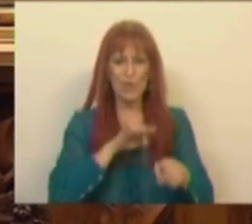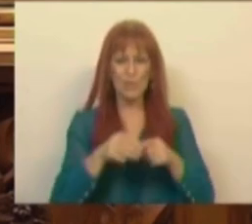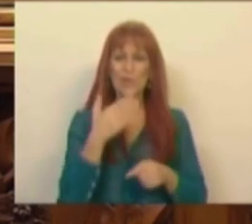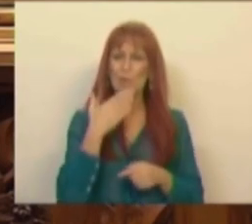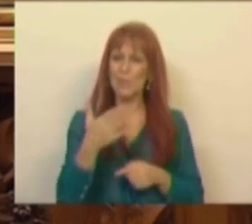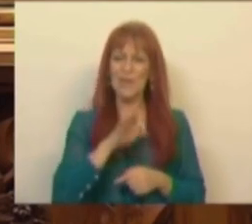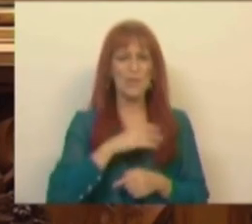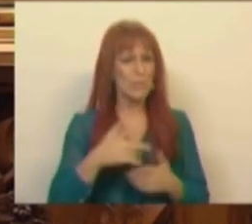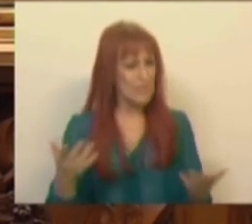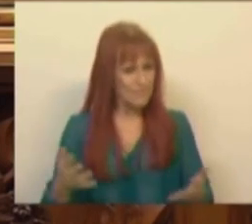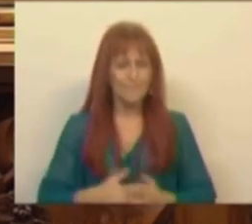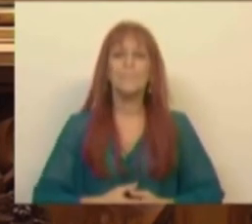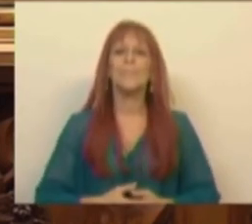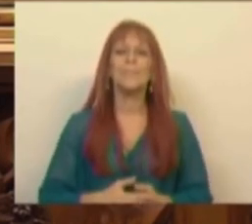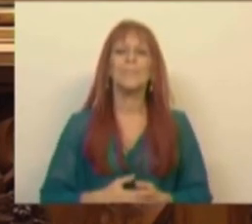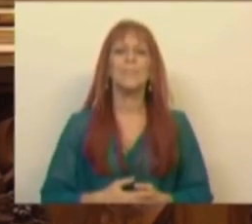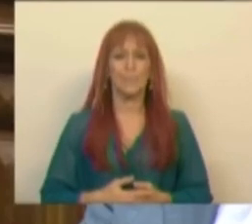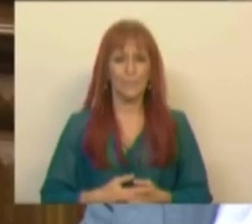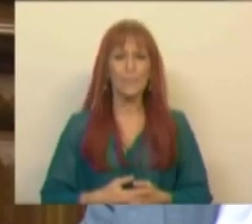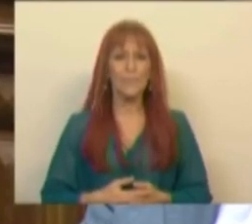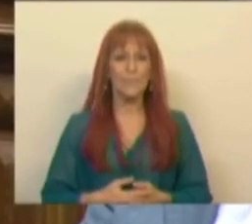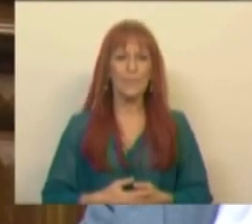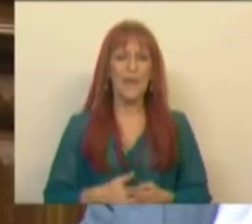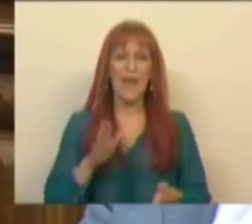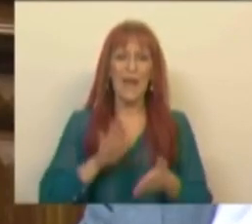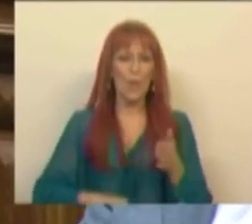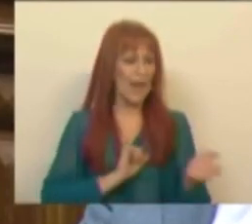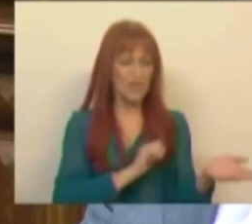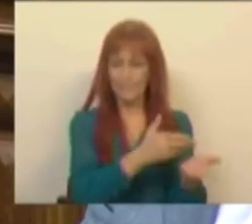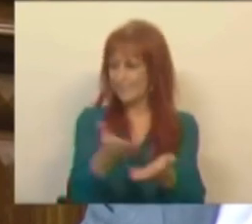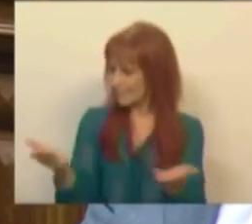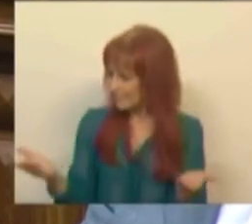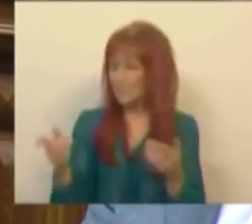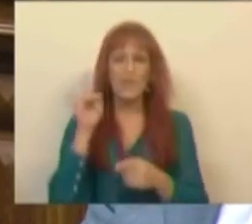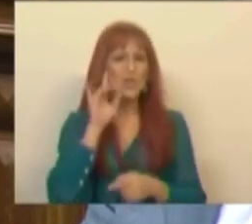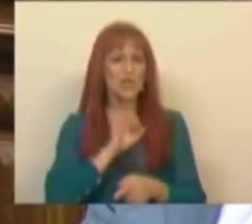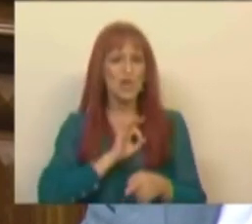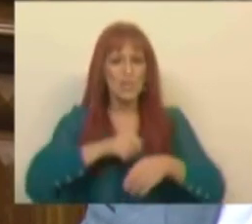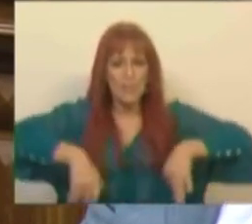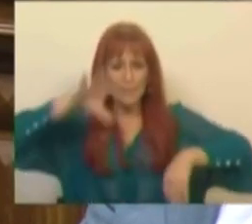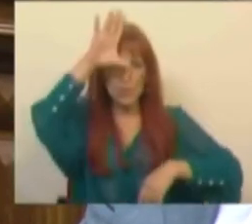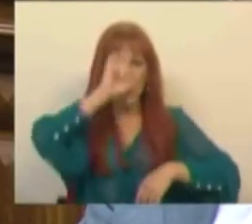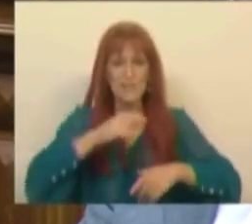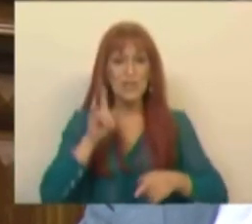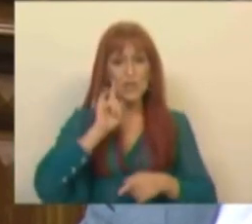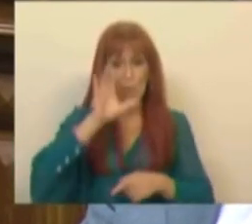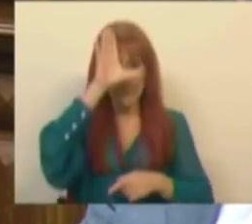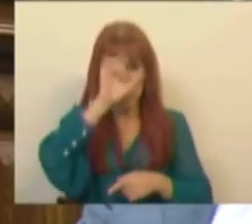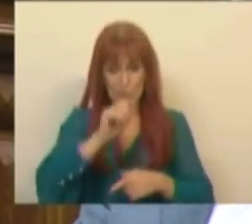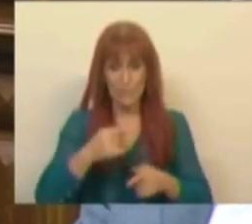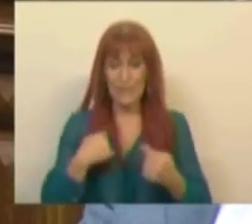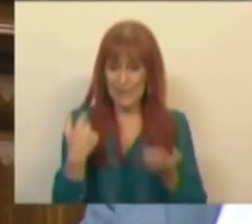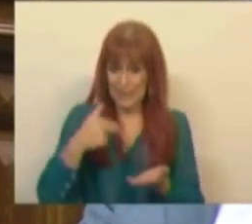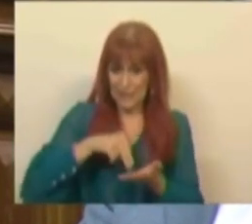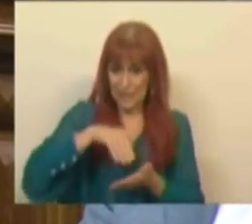Muito obrigado, Sr. Presidente. Caros e caras colegas, senhores e senhores membros do Governo, Sra. Ministra, esteve